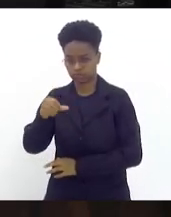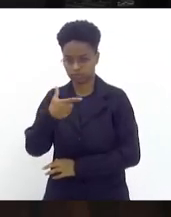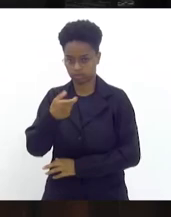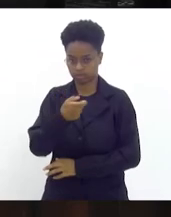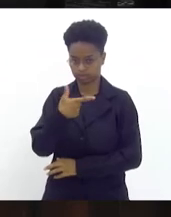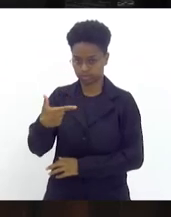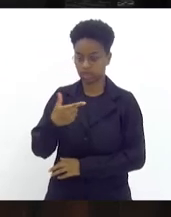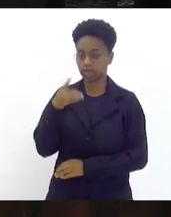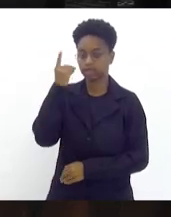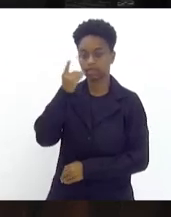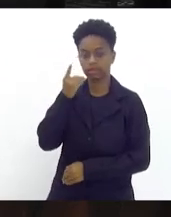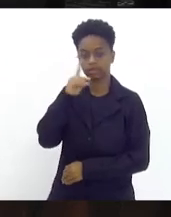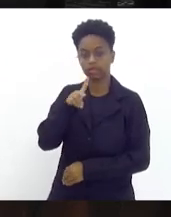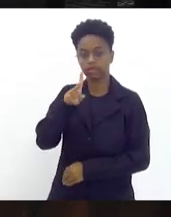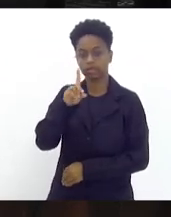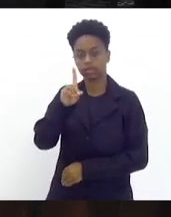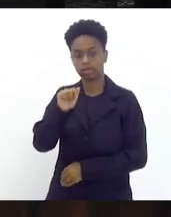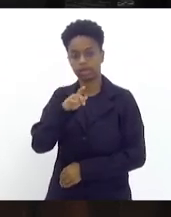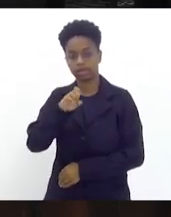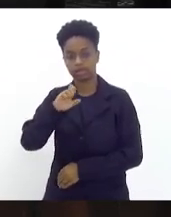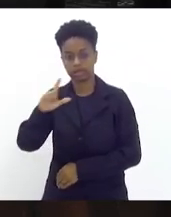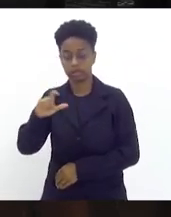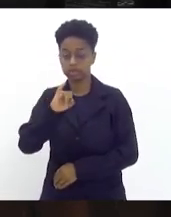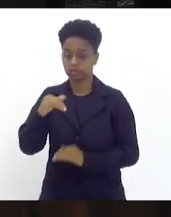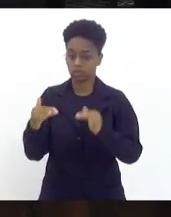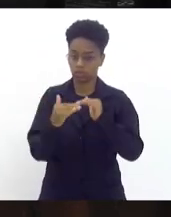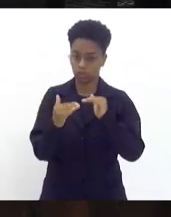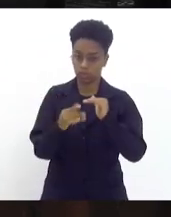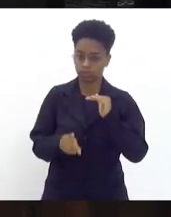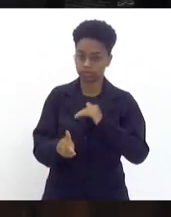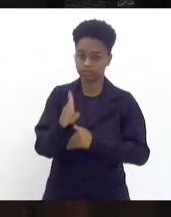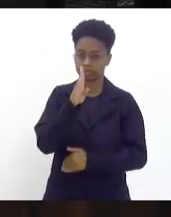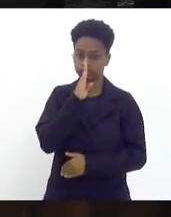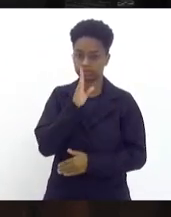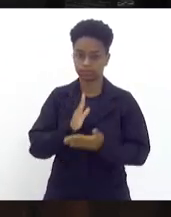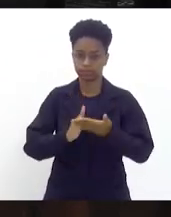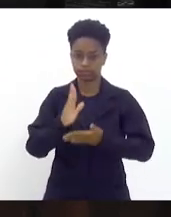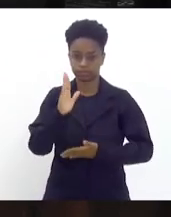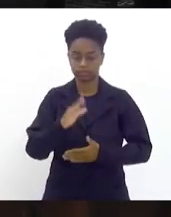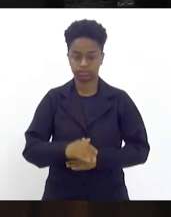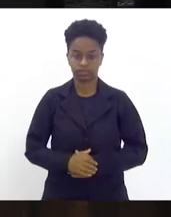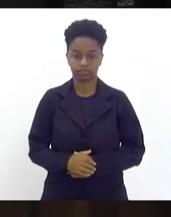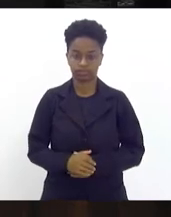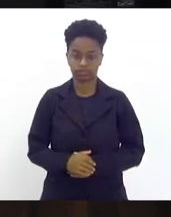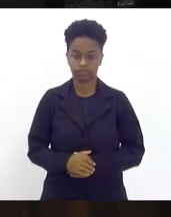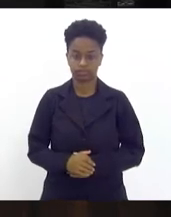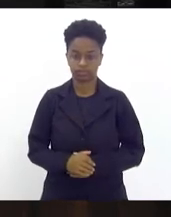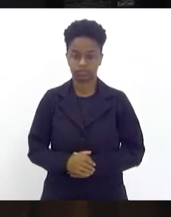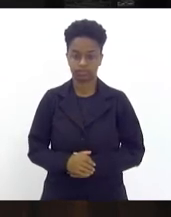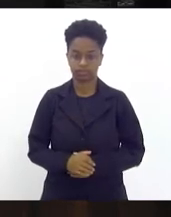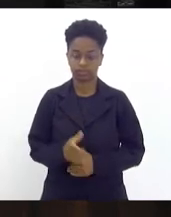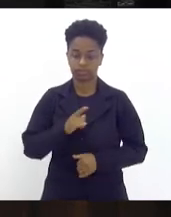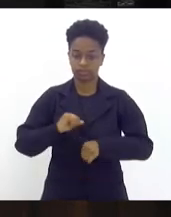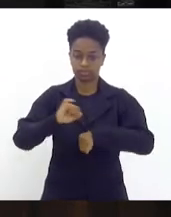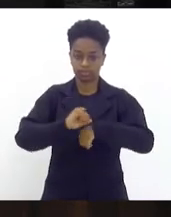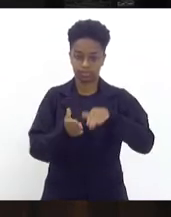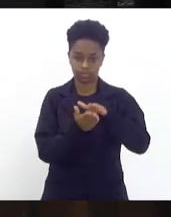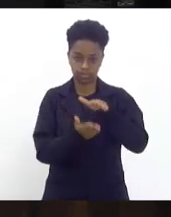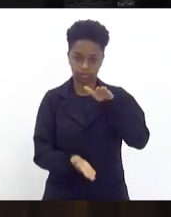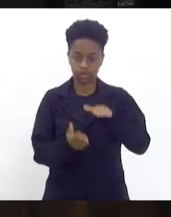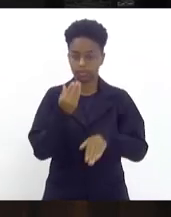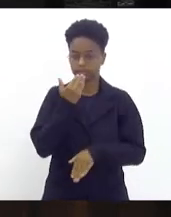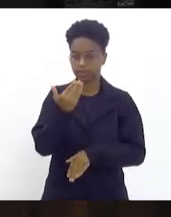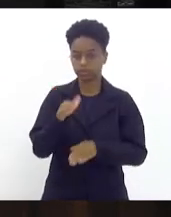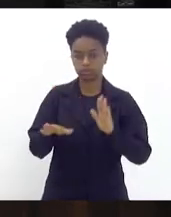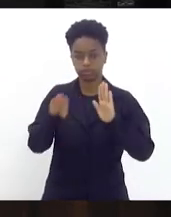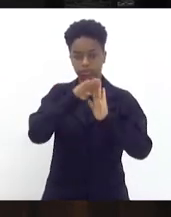do deputado Daniel liberou senhores que aprovam permanece Como estão aprovado a sobremesa requerimento de